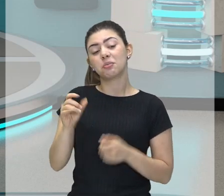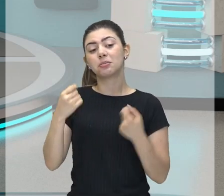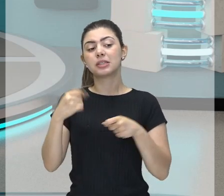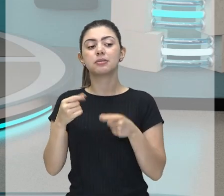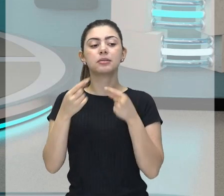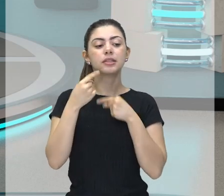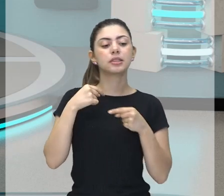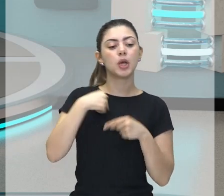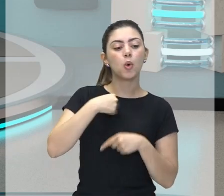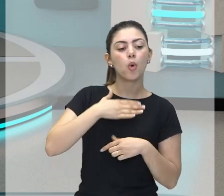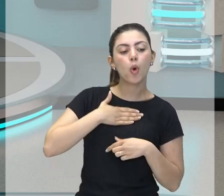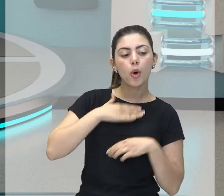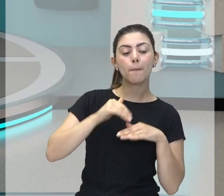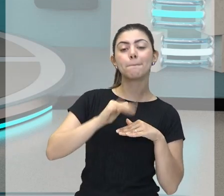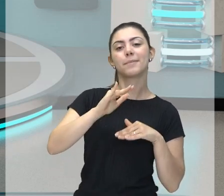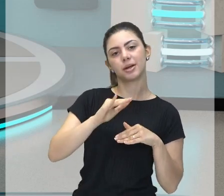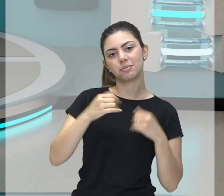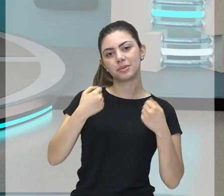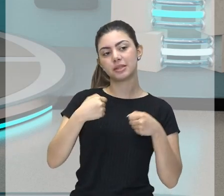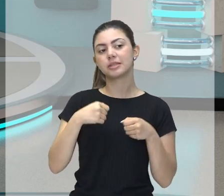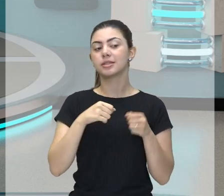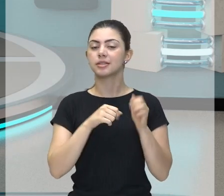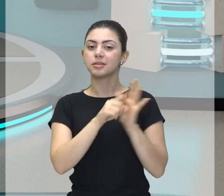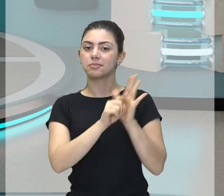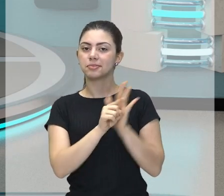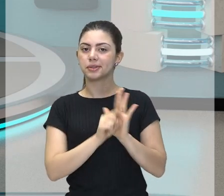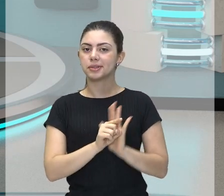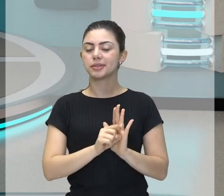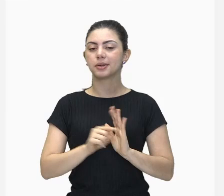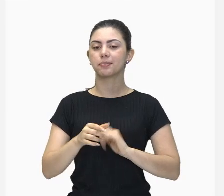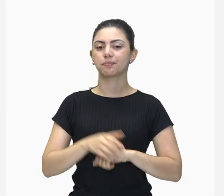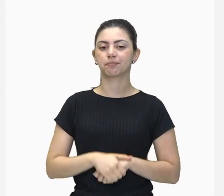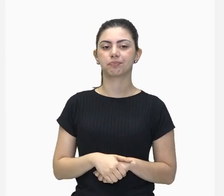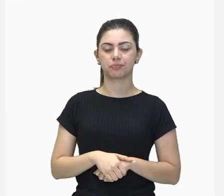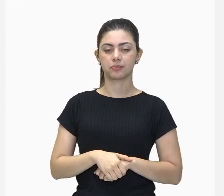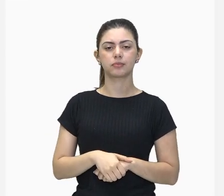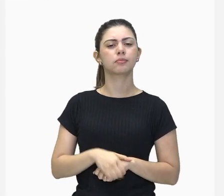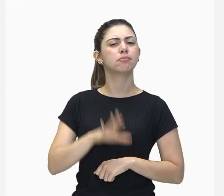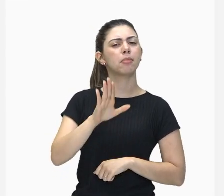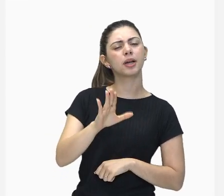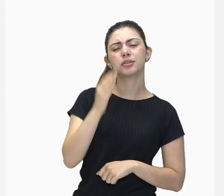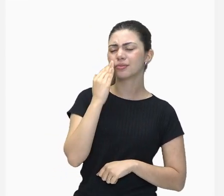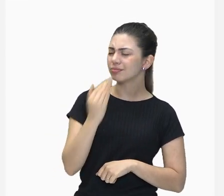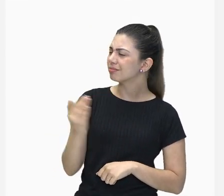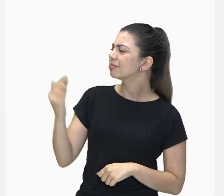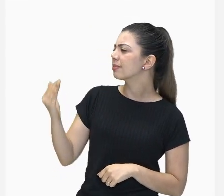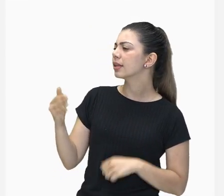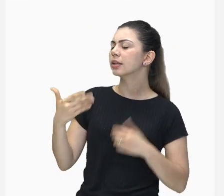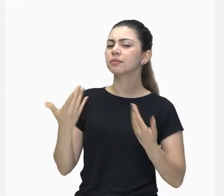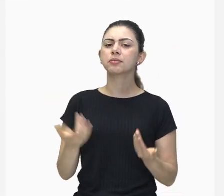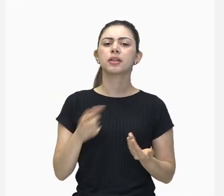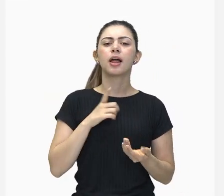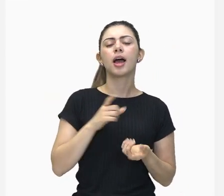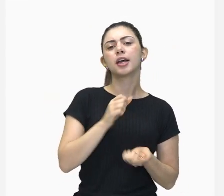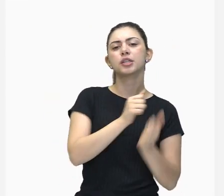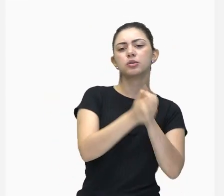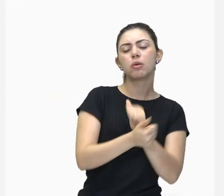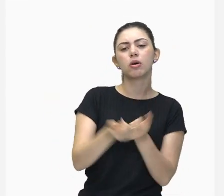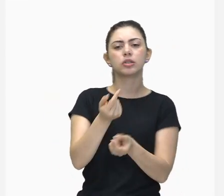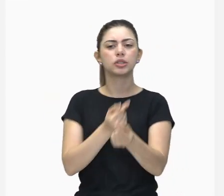qual aquele que mais nos interessa. Então, qual a relação entre esporte, economia, mídia